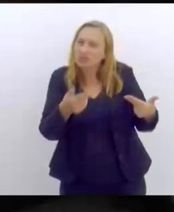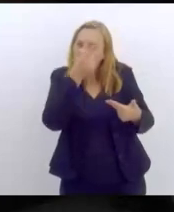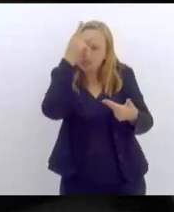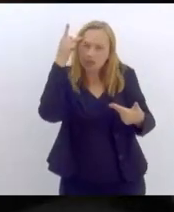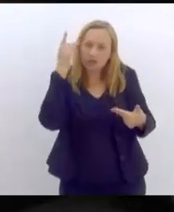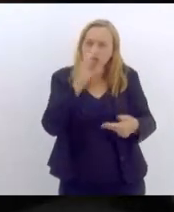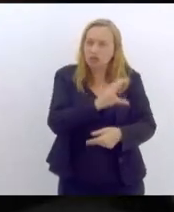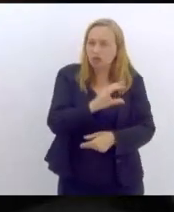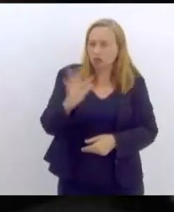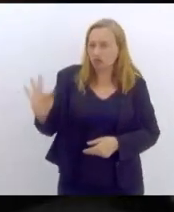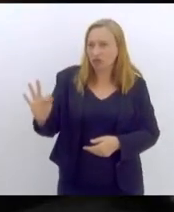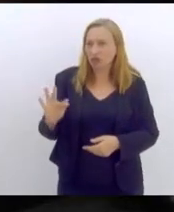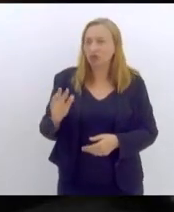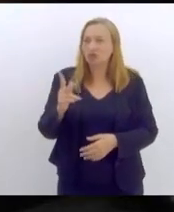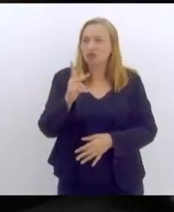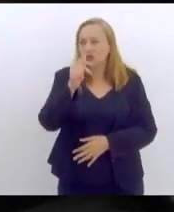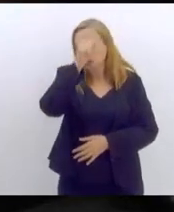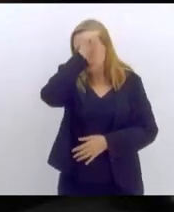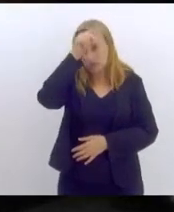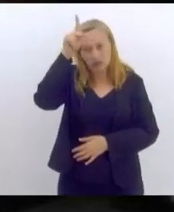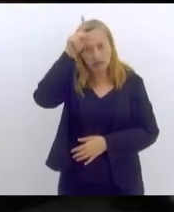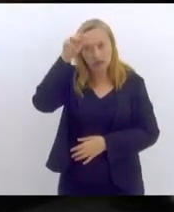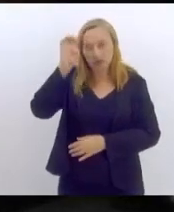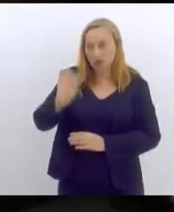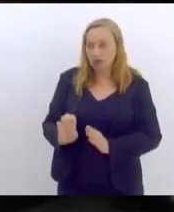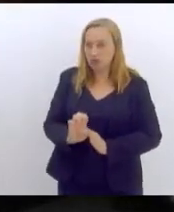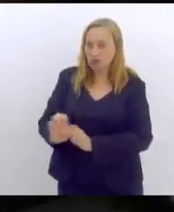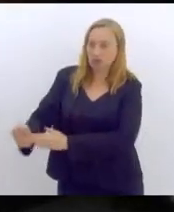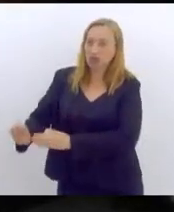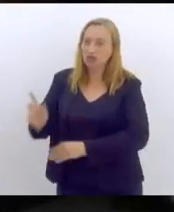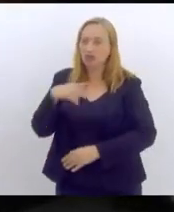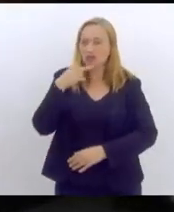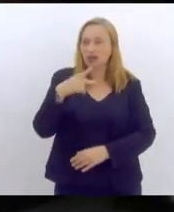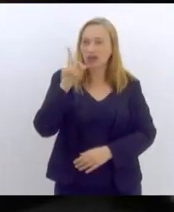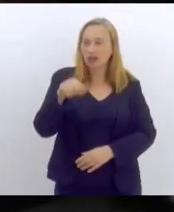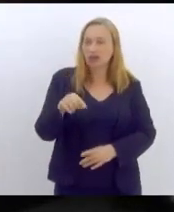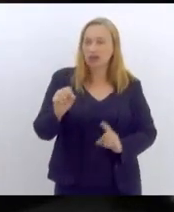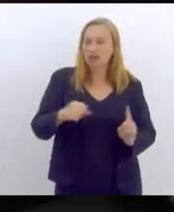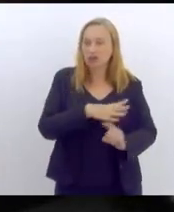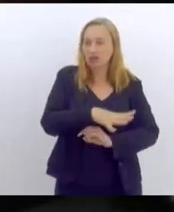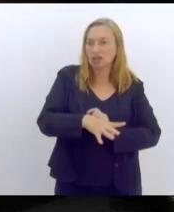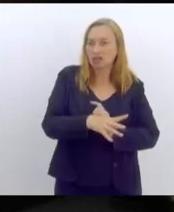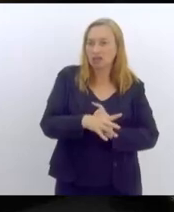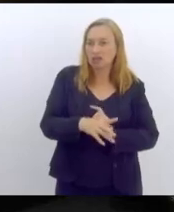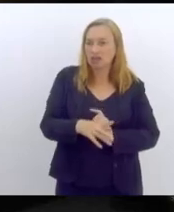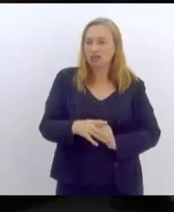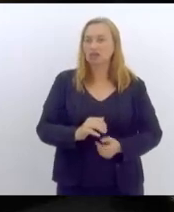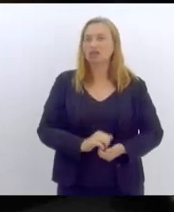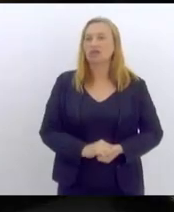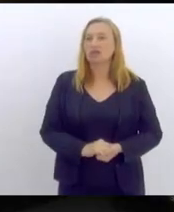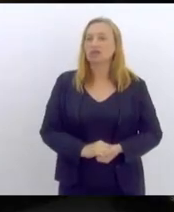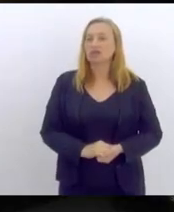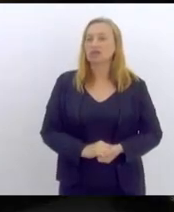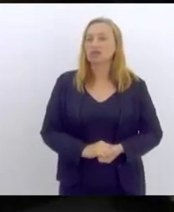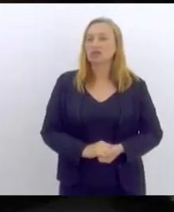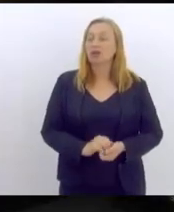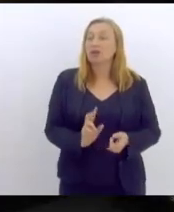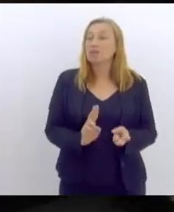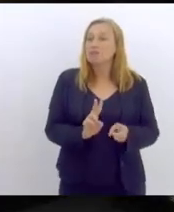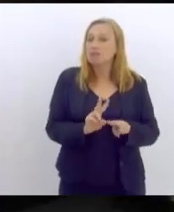Cabo Frio. Um prefeito de esquerda, que se diz socialista, colocando a postura para